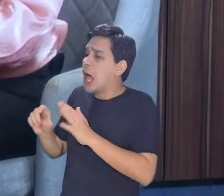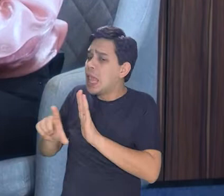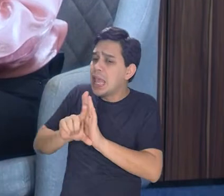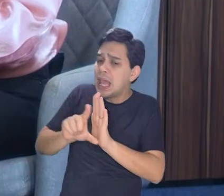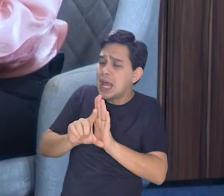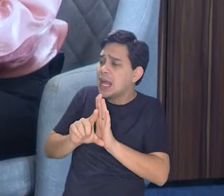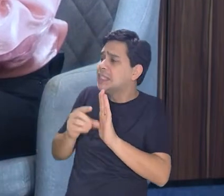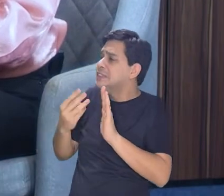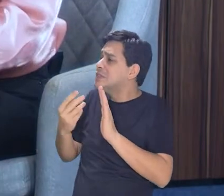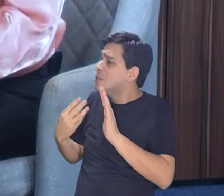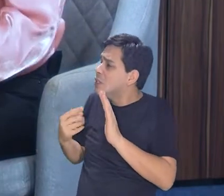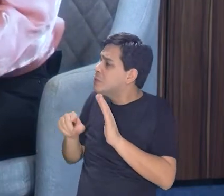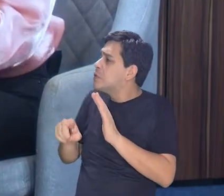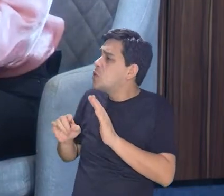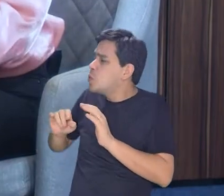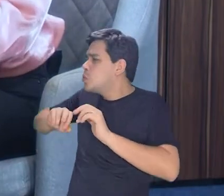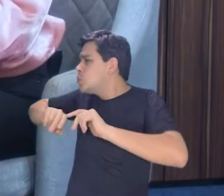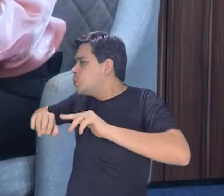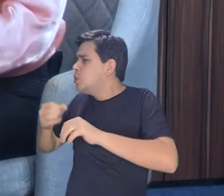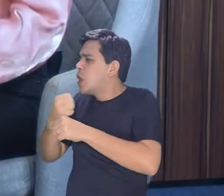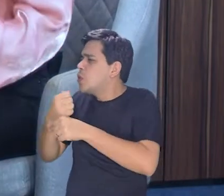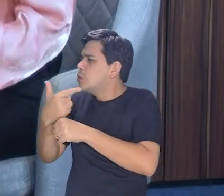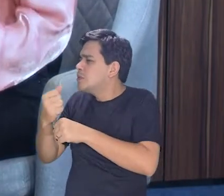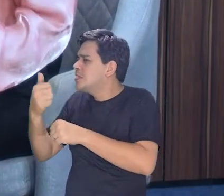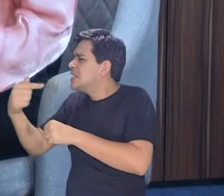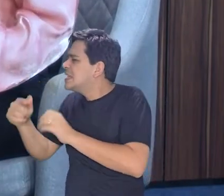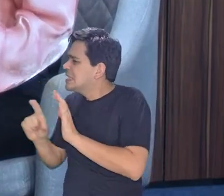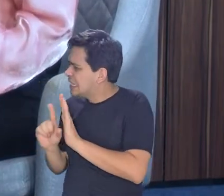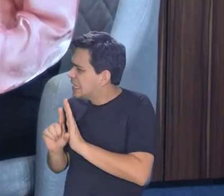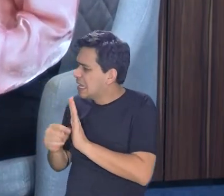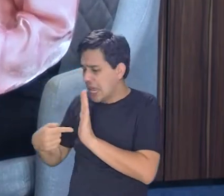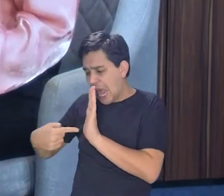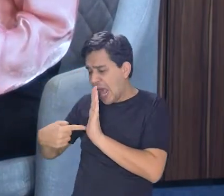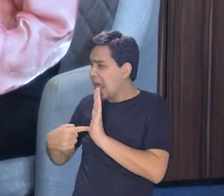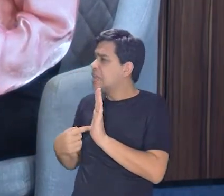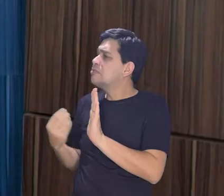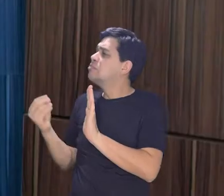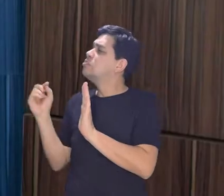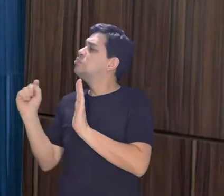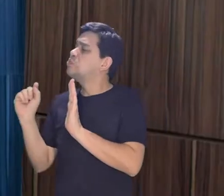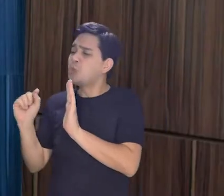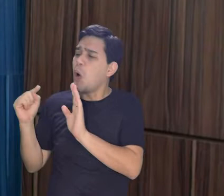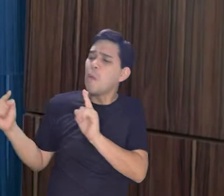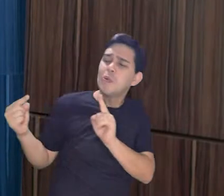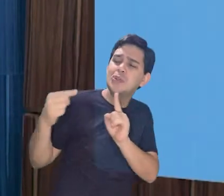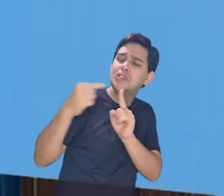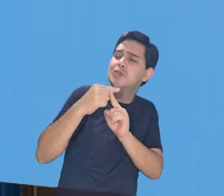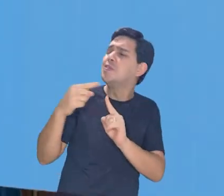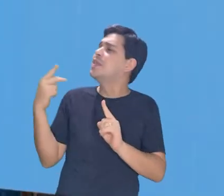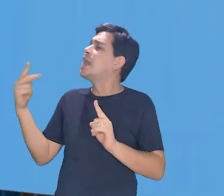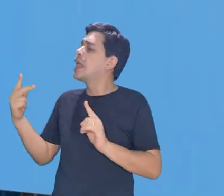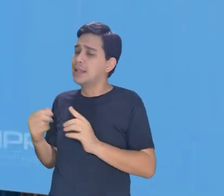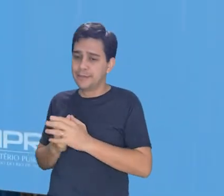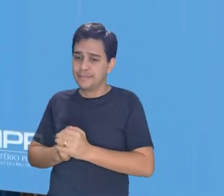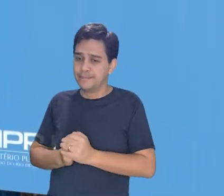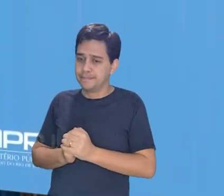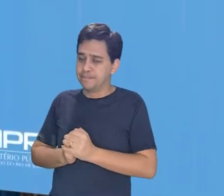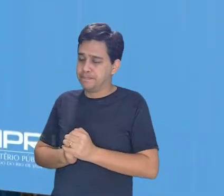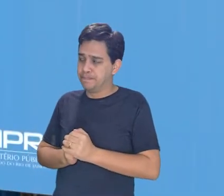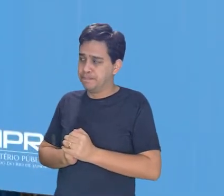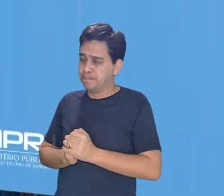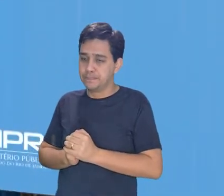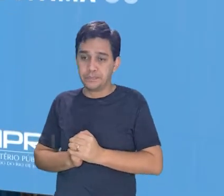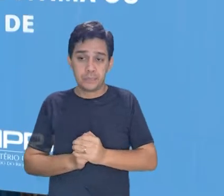13.431, de 4 de abril de 2017, e qual que é o seu principal objetivo. A Lei 13.431, ela cria